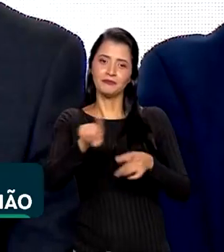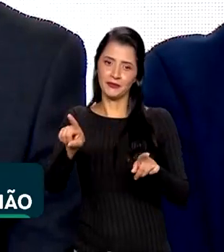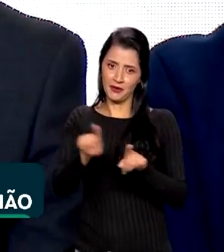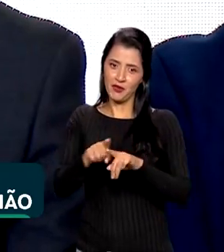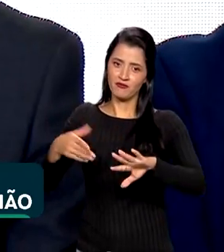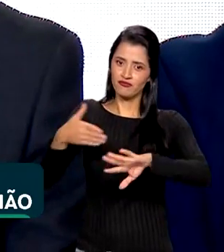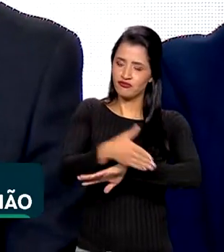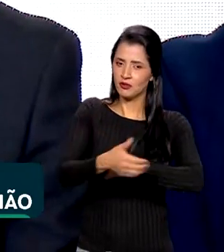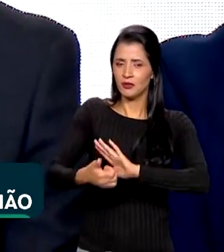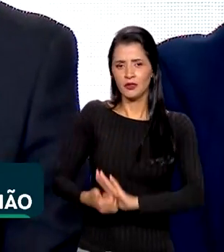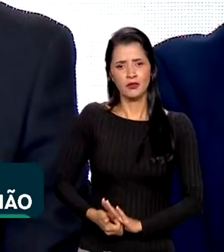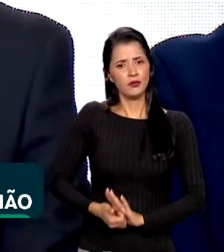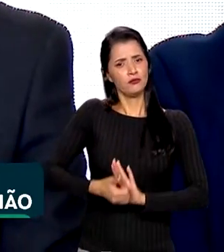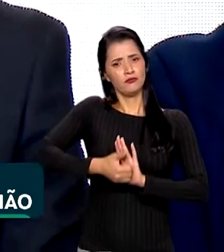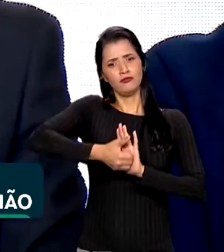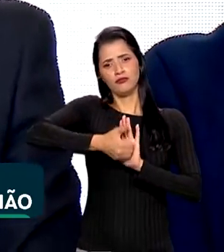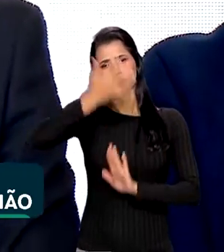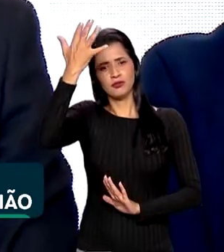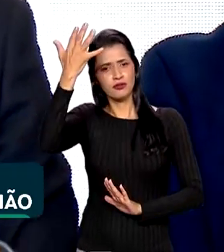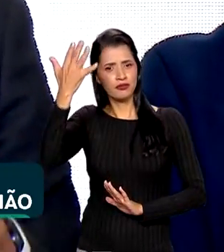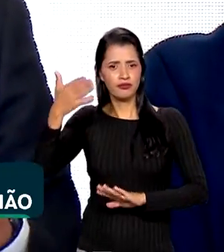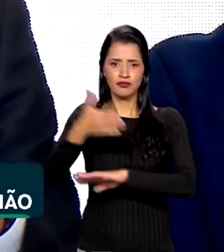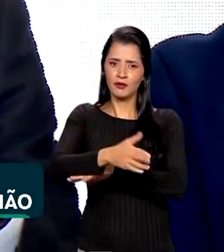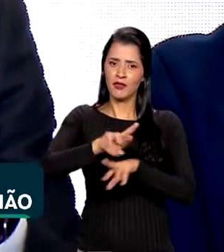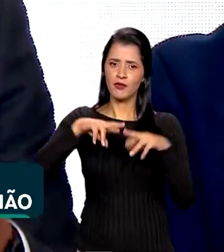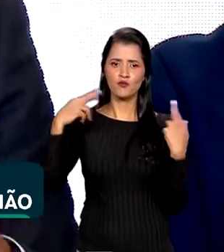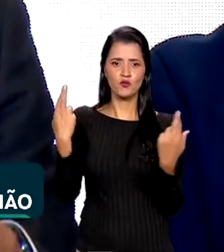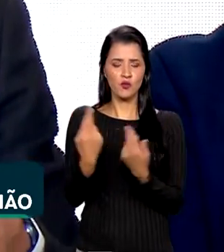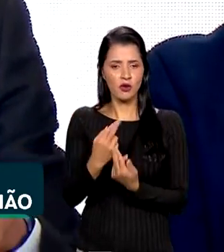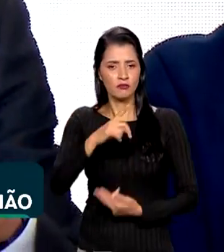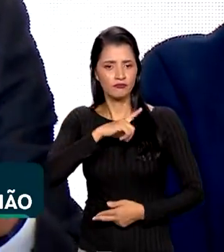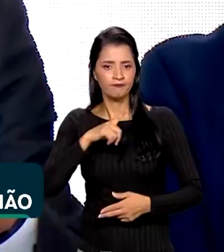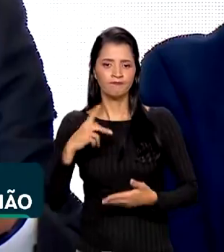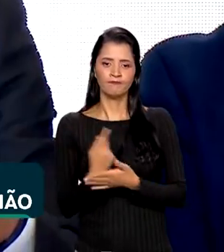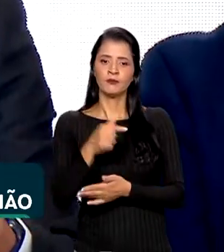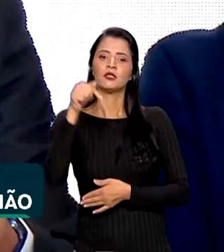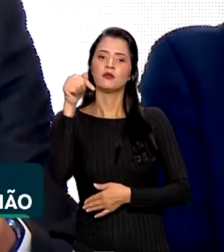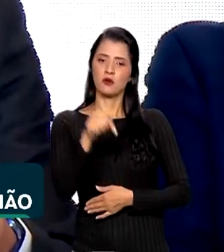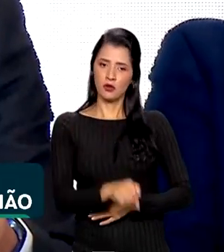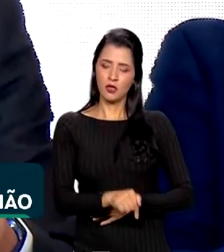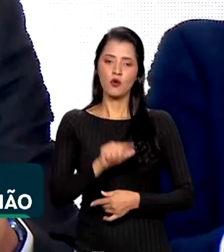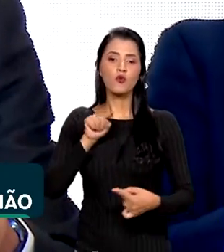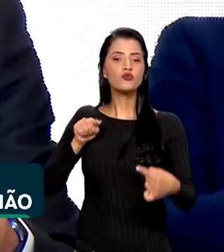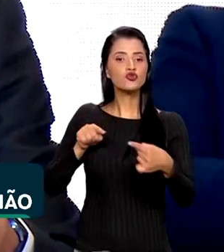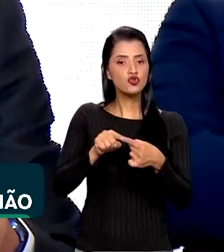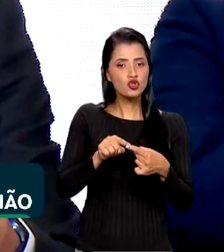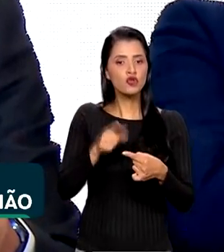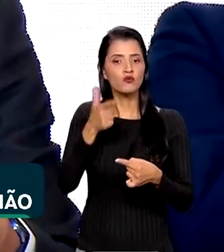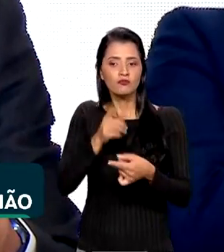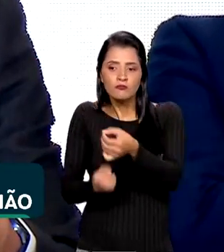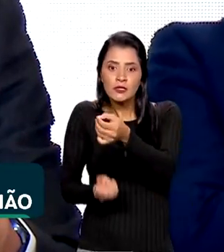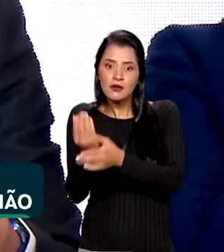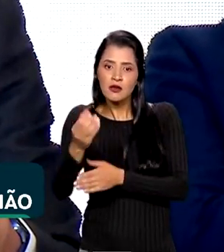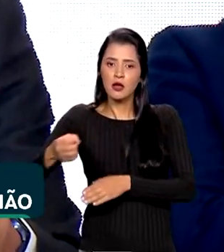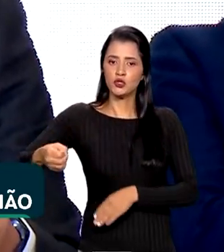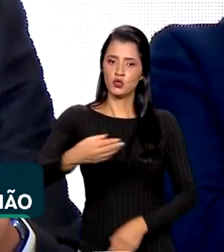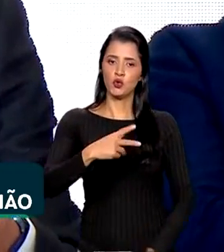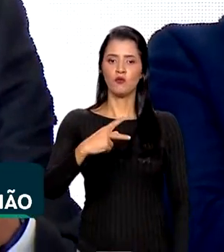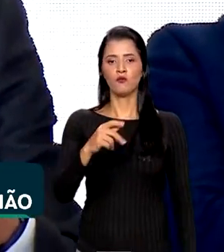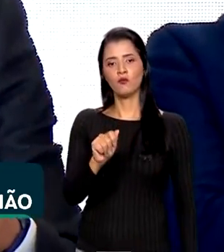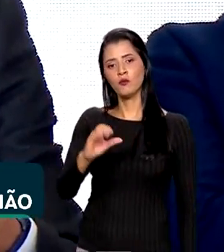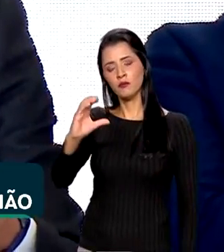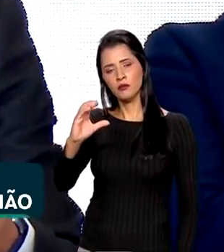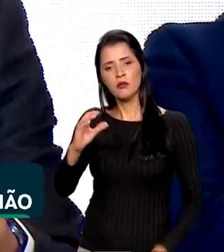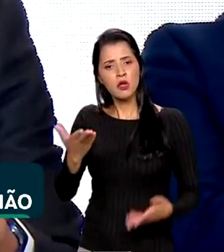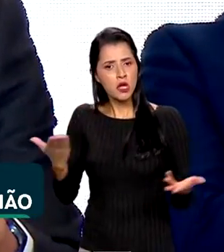as dezenas e dezenas de vezes de reunião que aconteceram para poder construir esse novo PAC, que